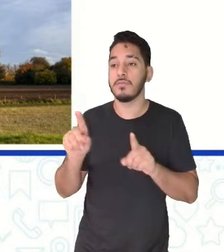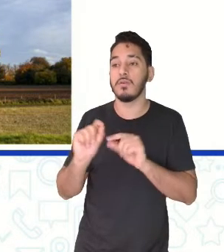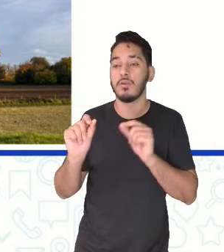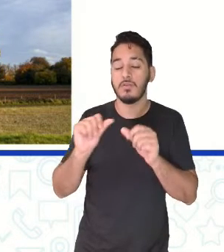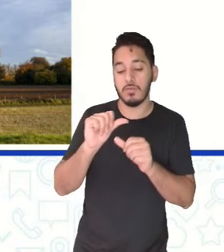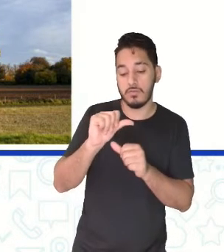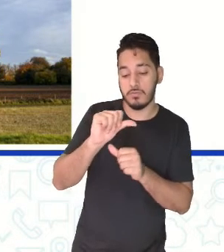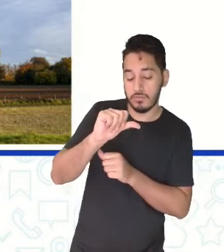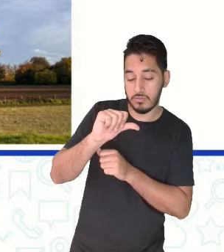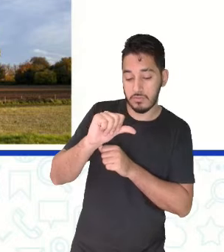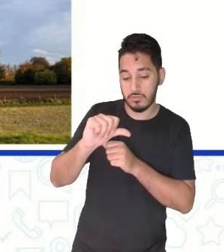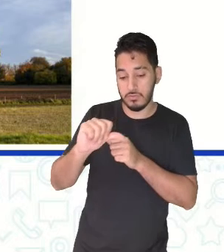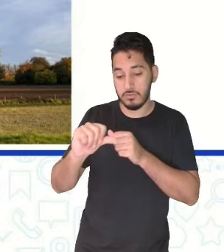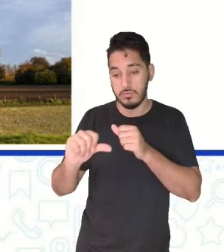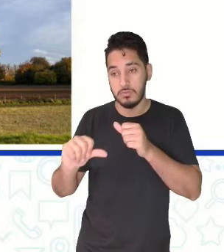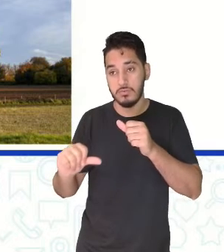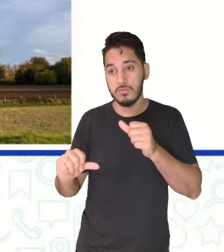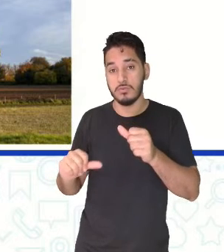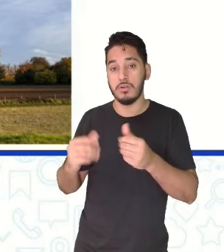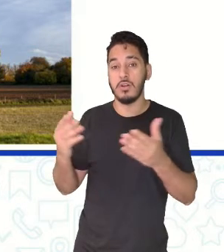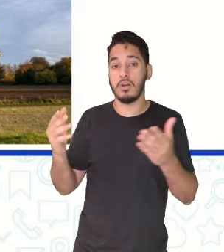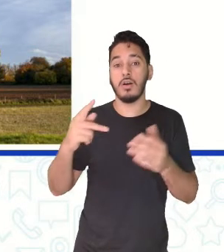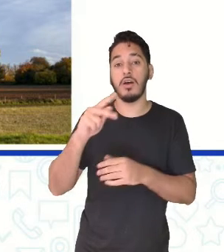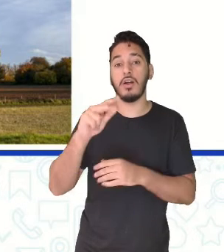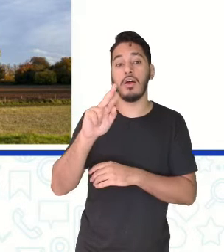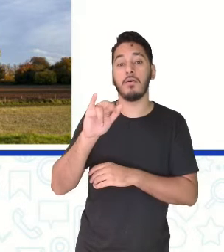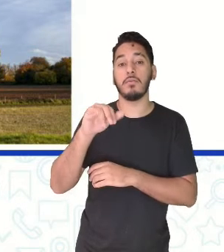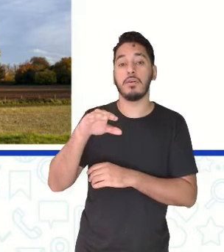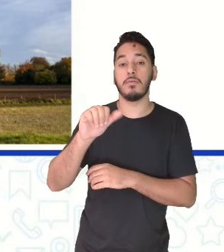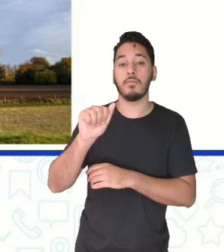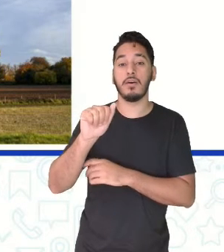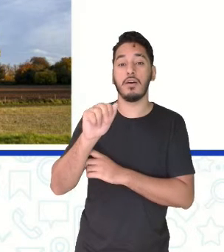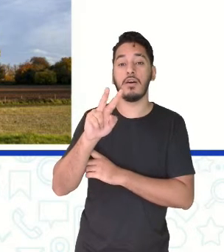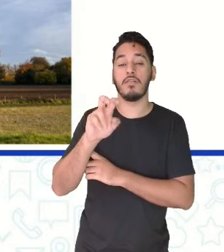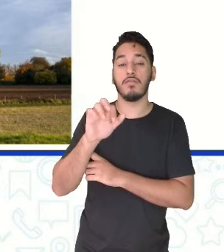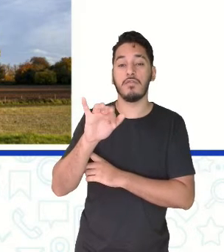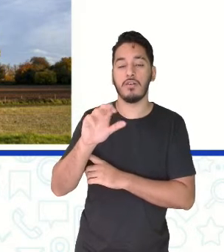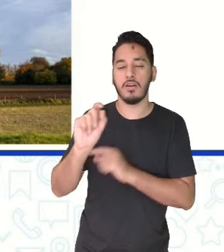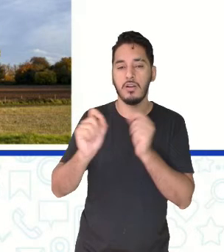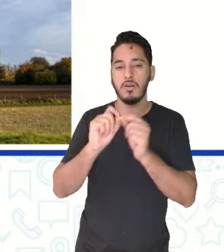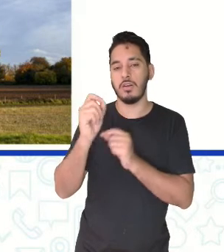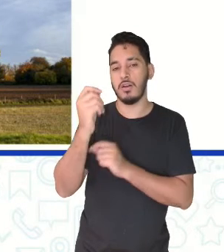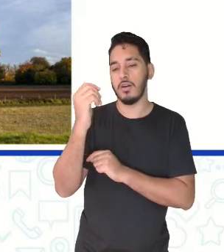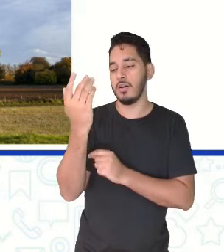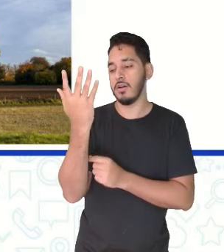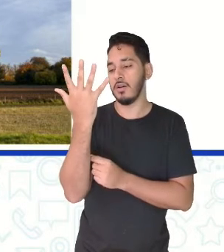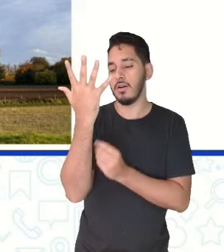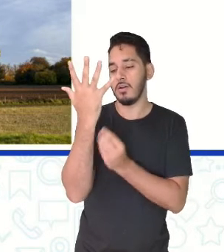mudando, aí passa para a primavera, aí já vem já o que? As